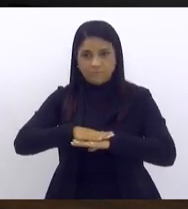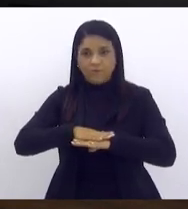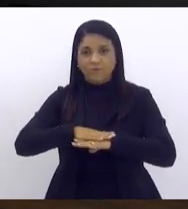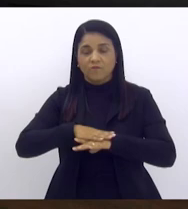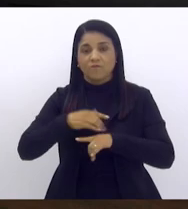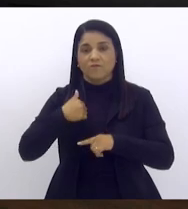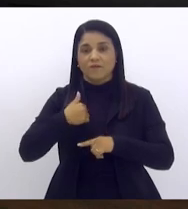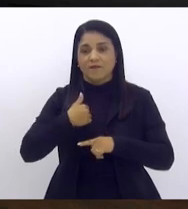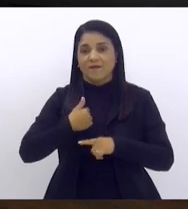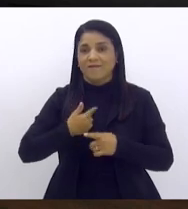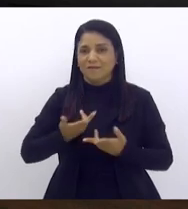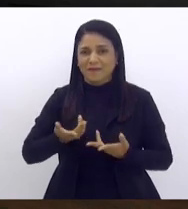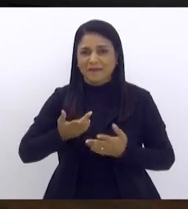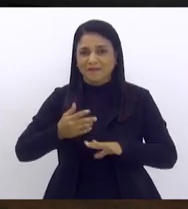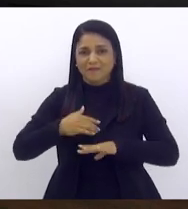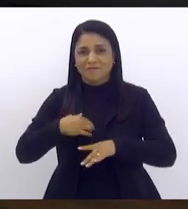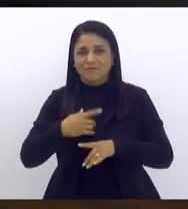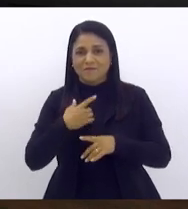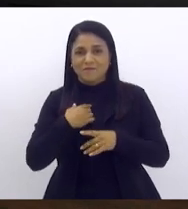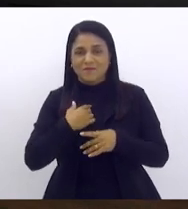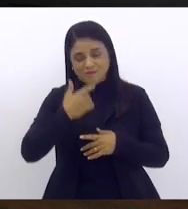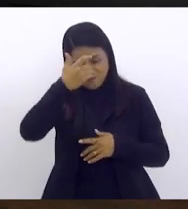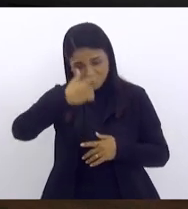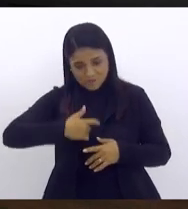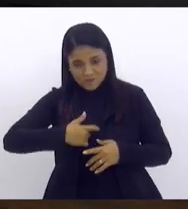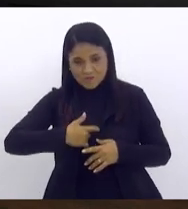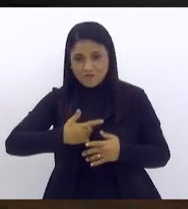vida do que amarelo a vida inteira, né?